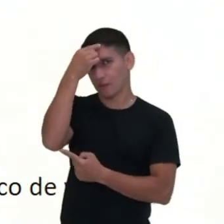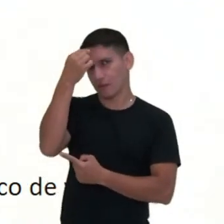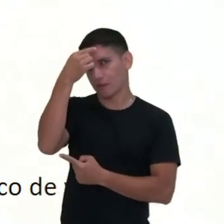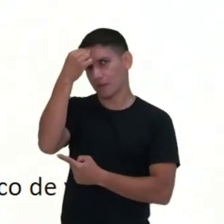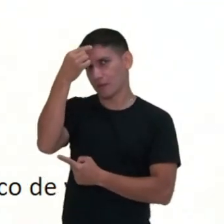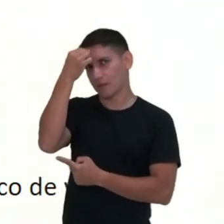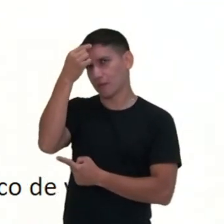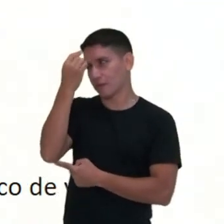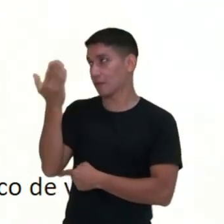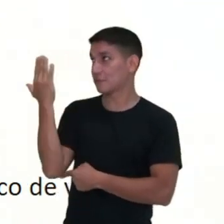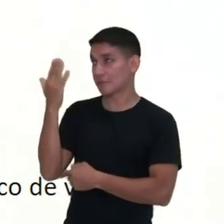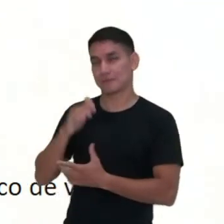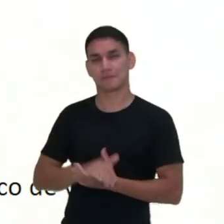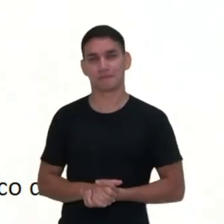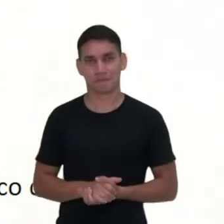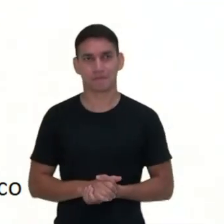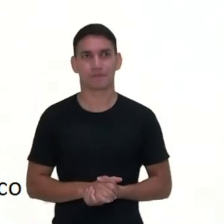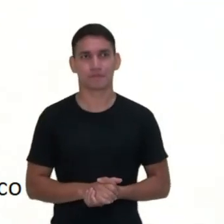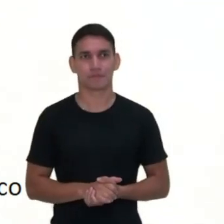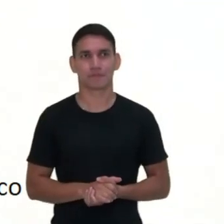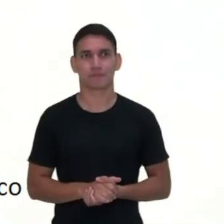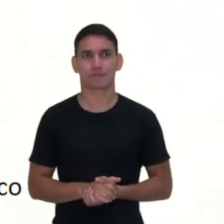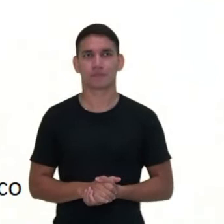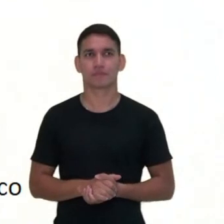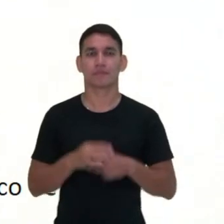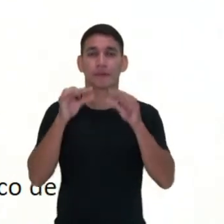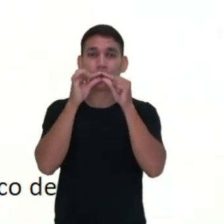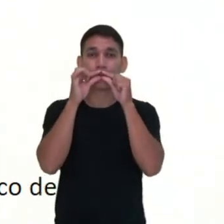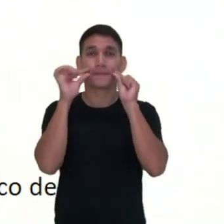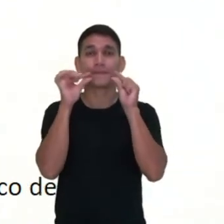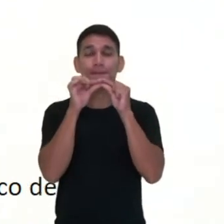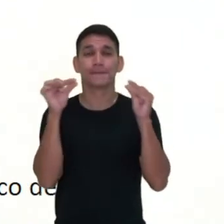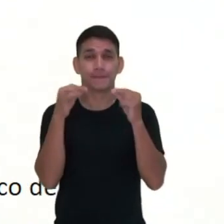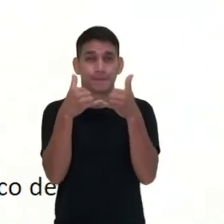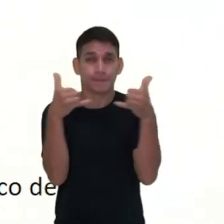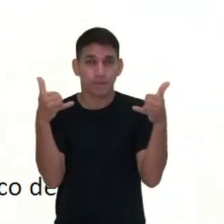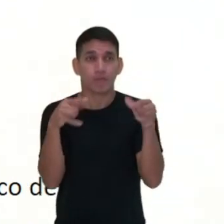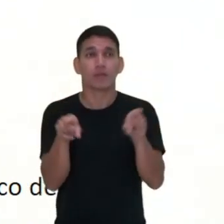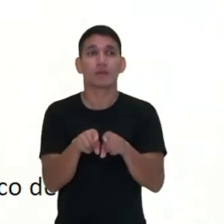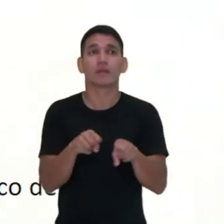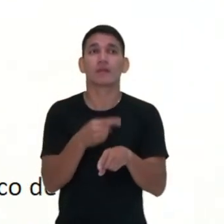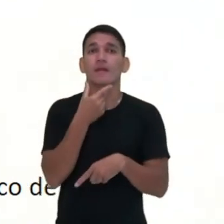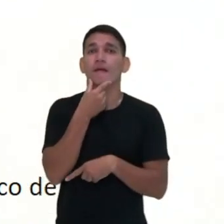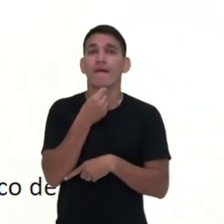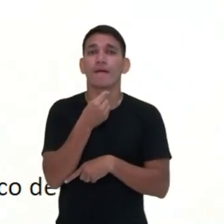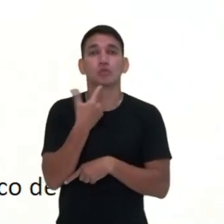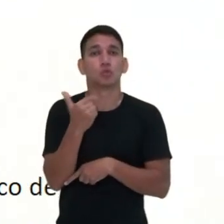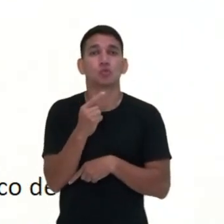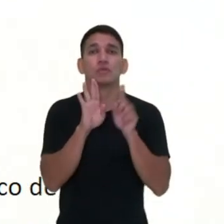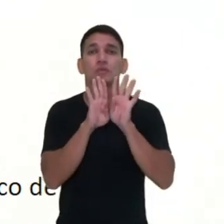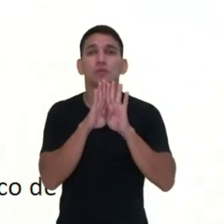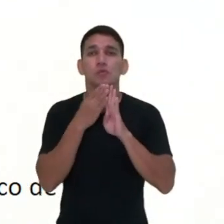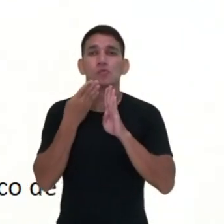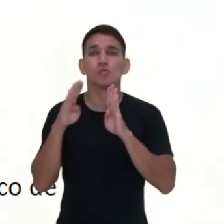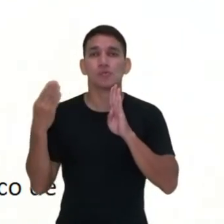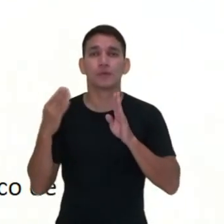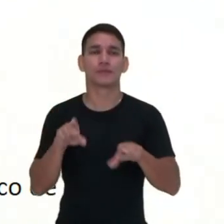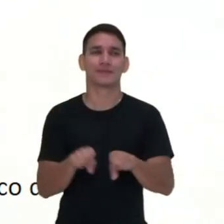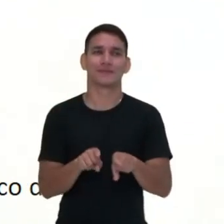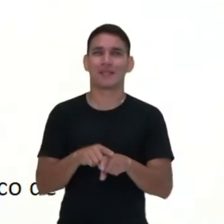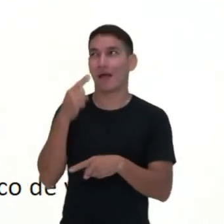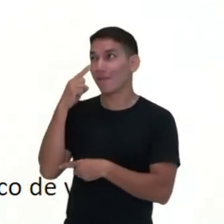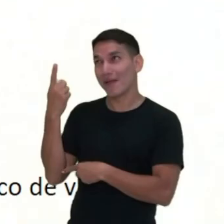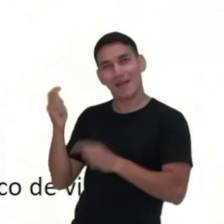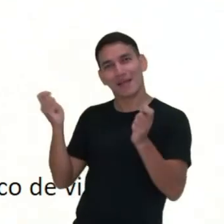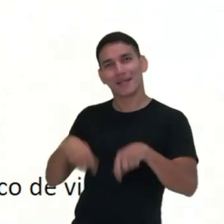implantação do cabelo em V ali na frente, lábios finos, queixo sem as covinhas, tá? São características recessivas, a